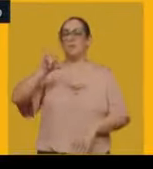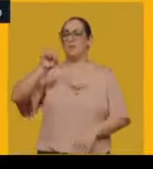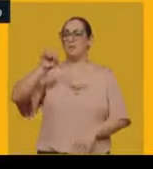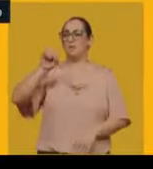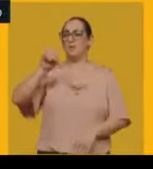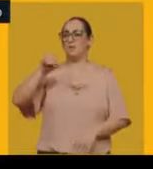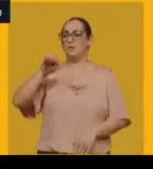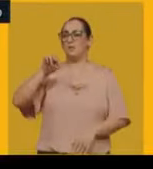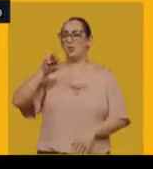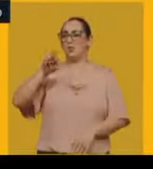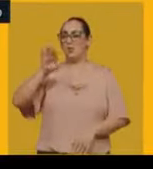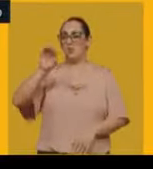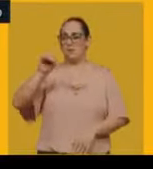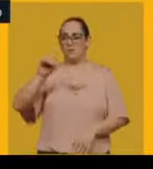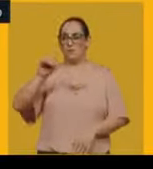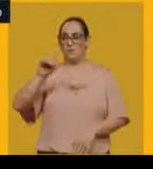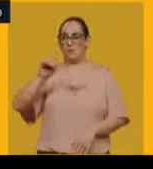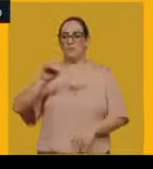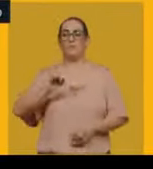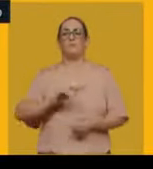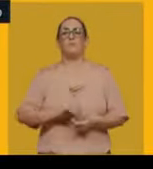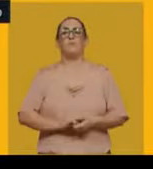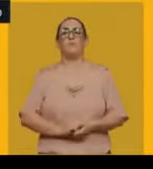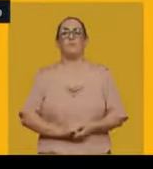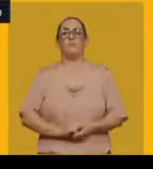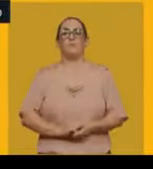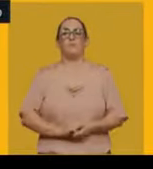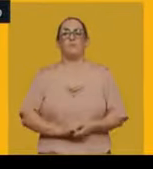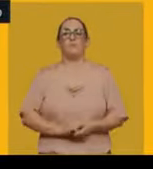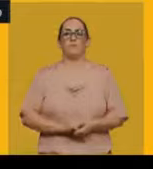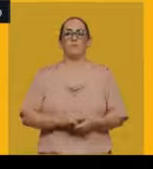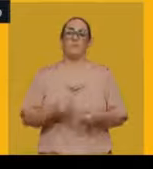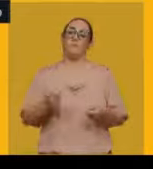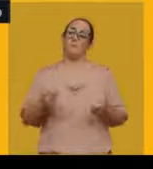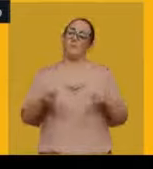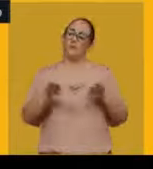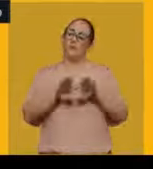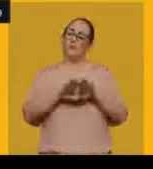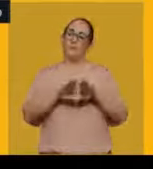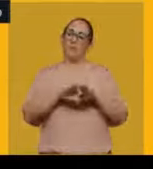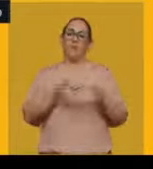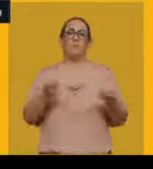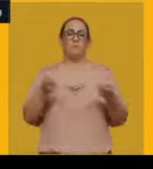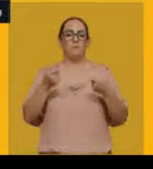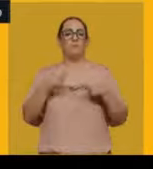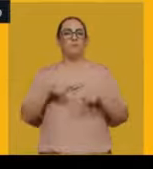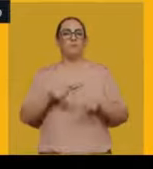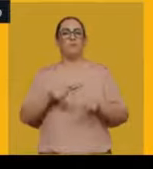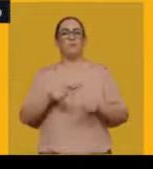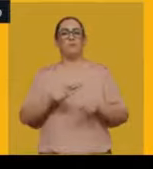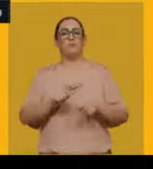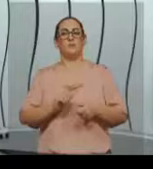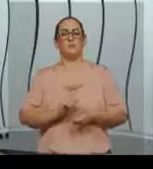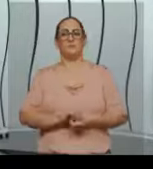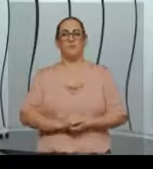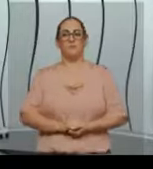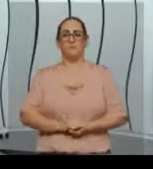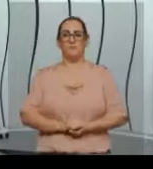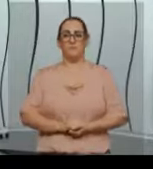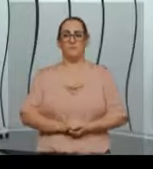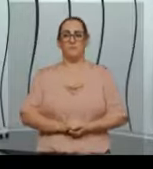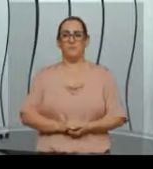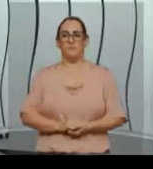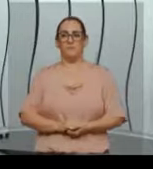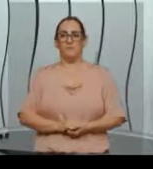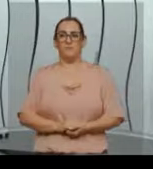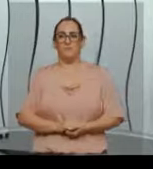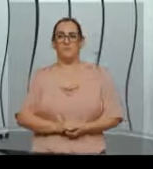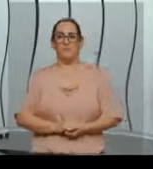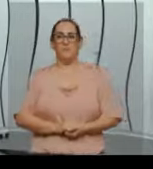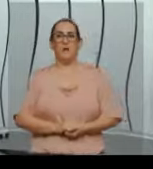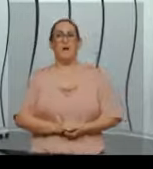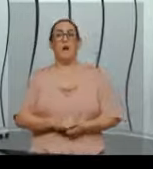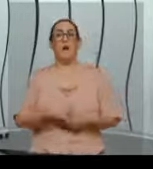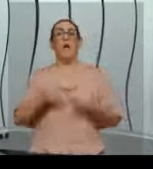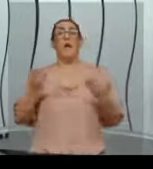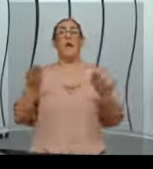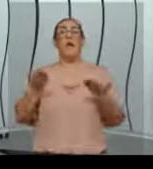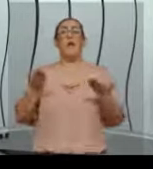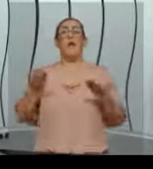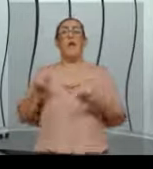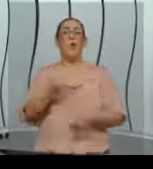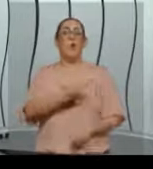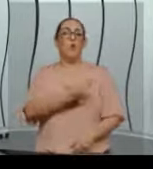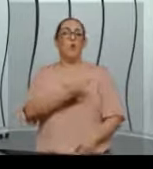R3 diferente de R4. Esse também possui um isômero geométrico. Bom, e a